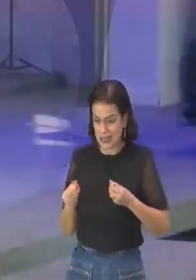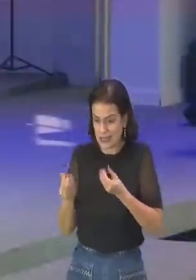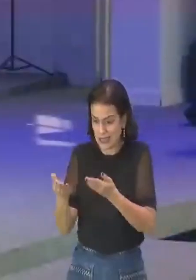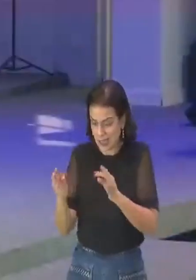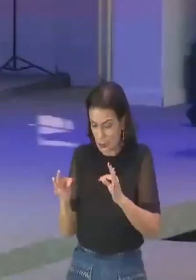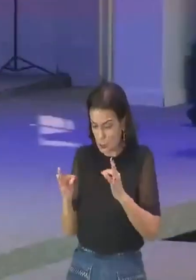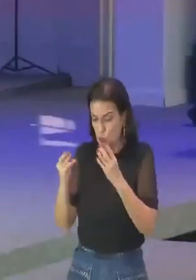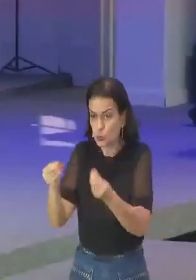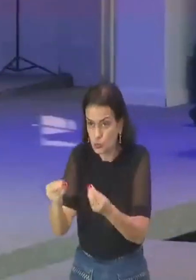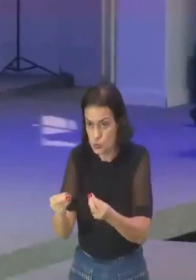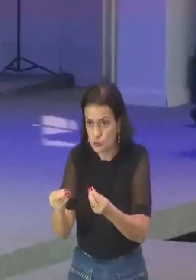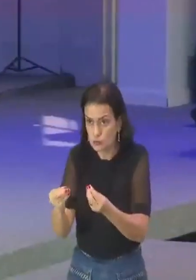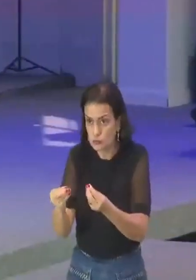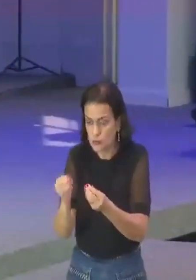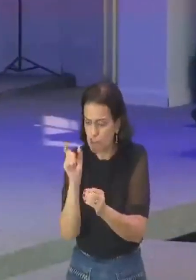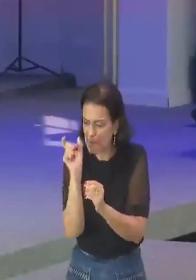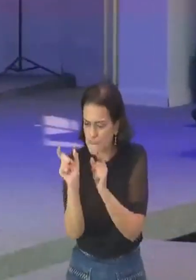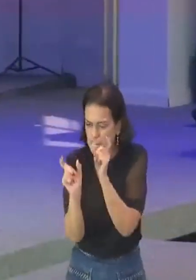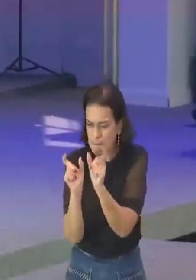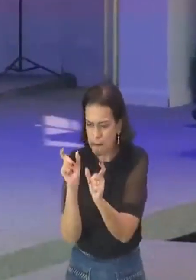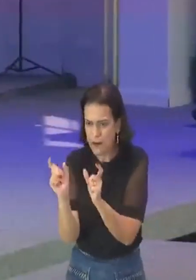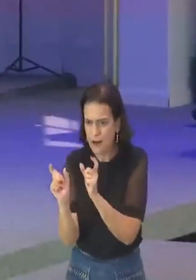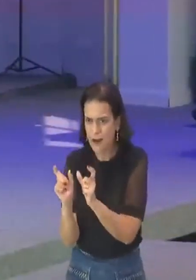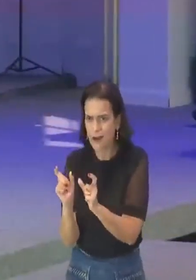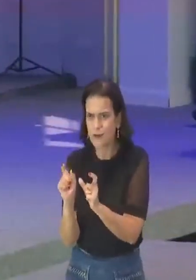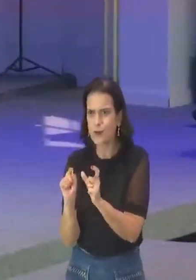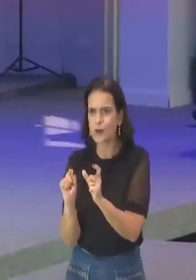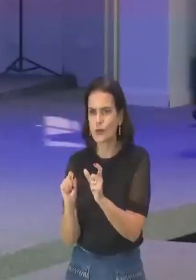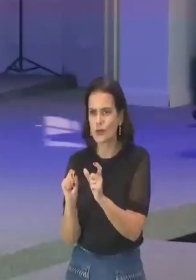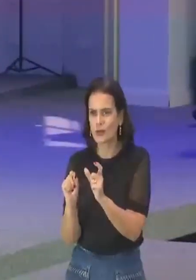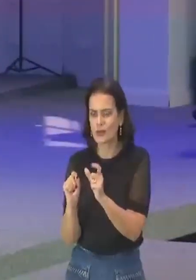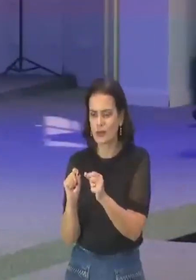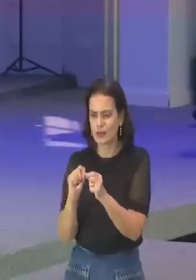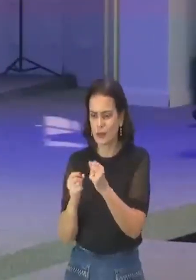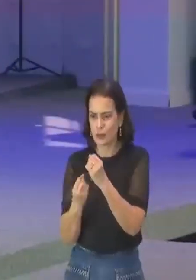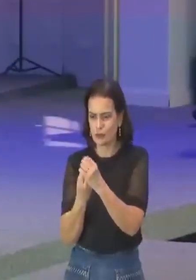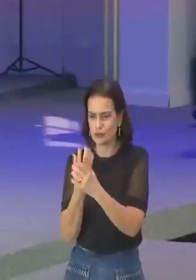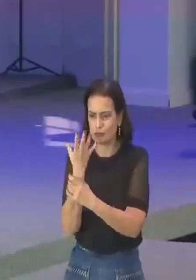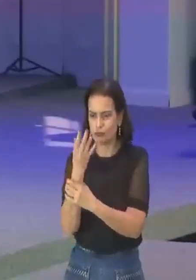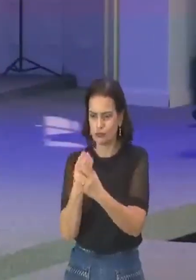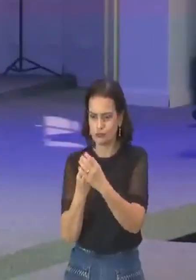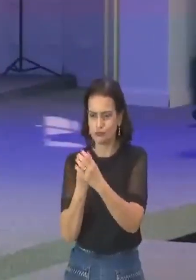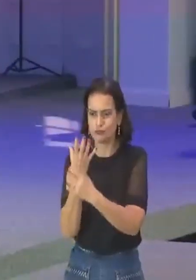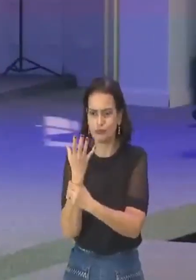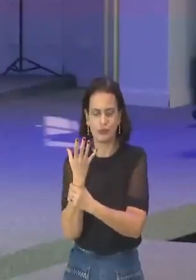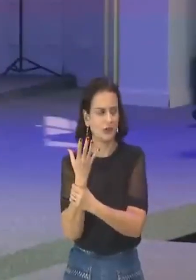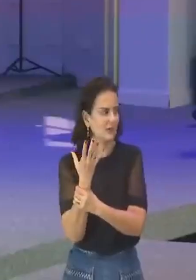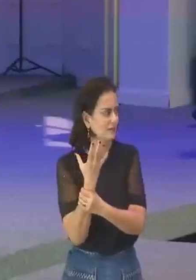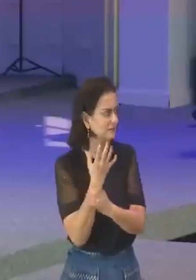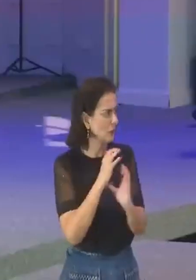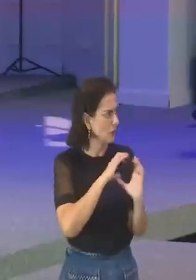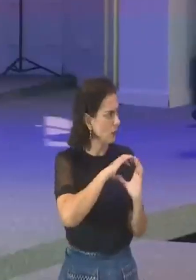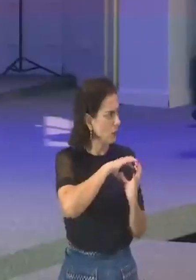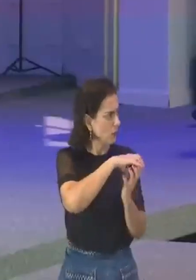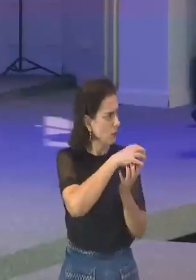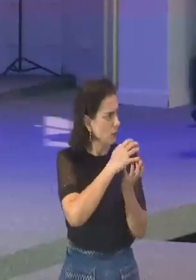nós reconhecemos que essas palavras são produzidas, meus irmãos,